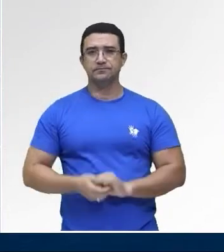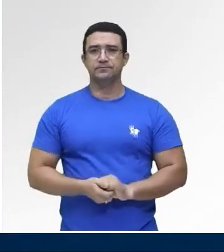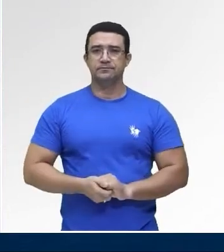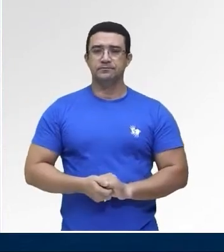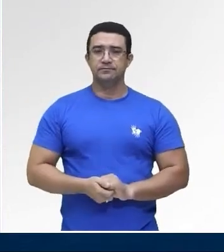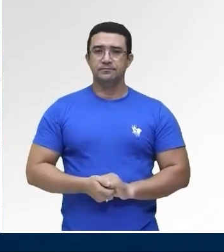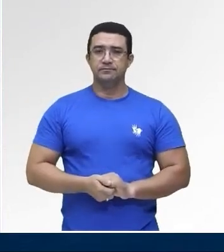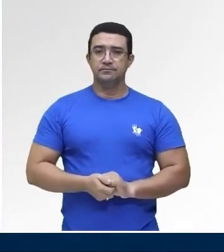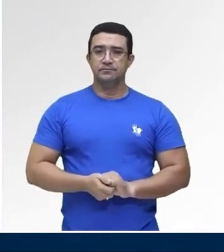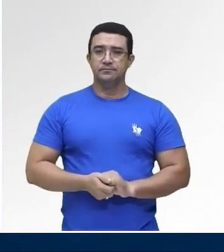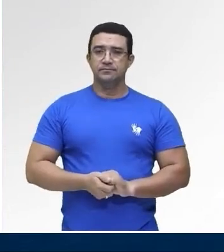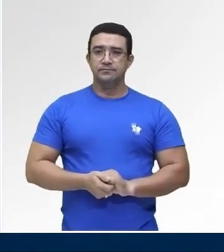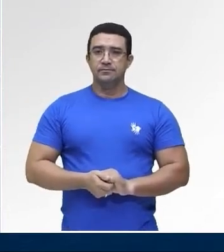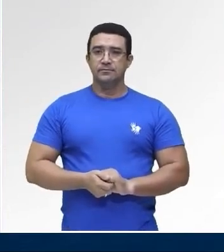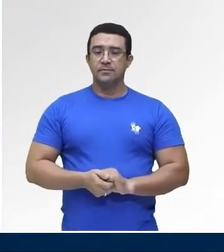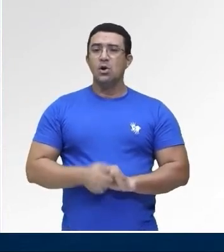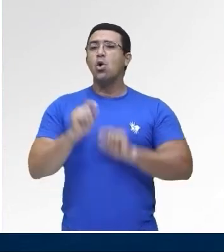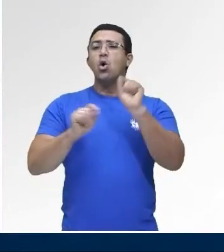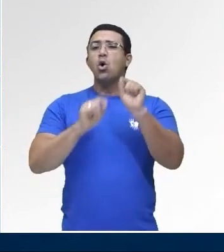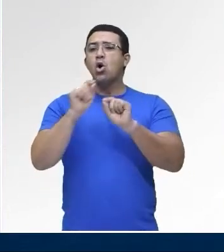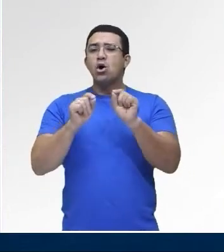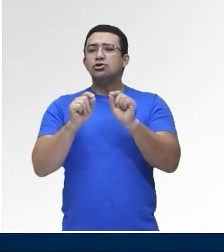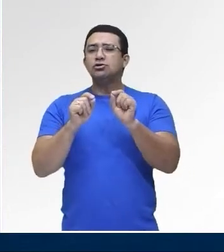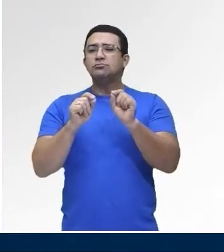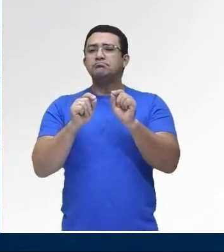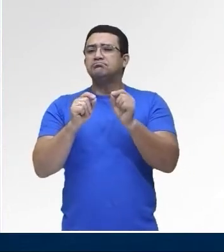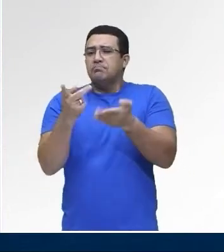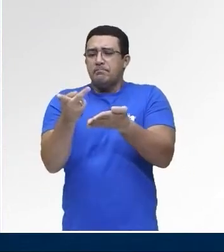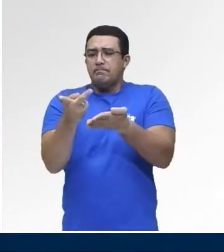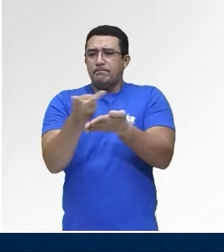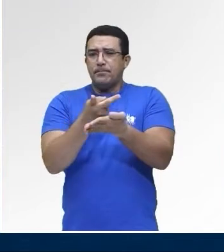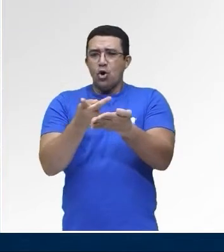então, onde é que está a poesia aqui nessa imagem?